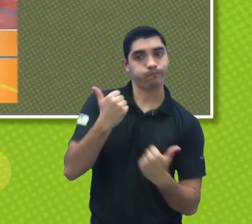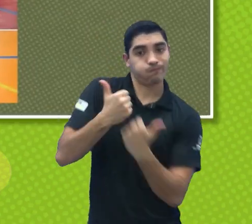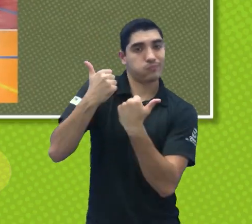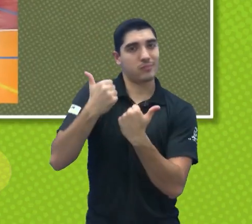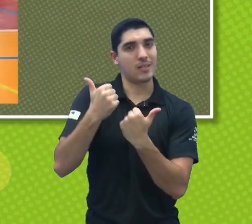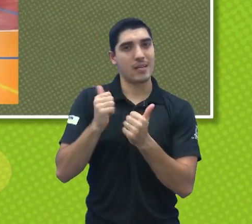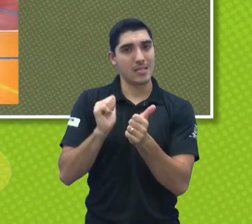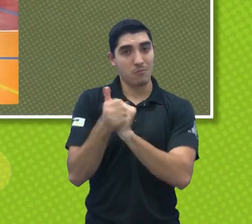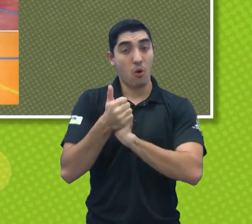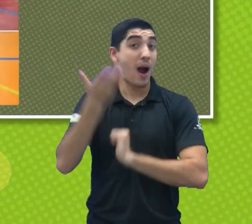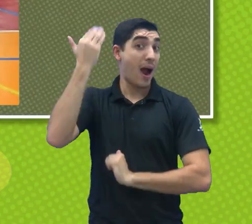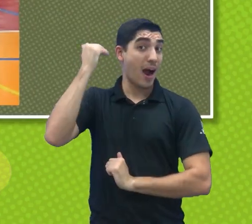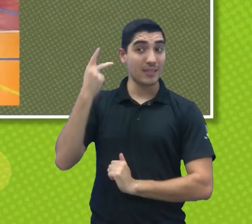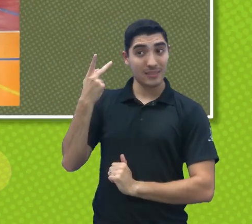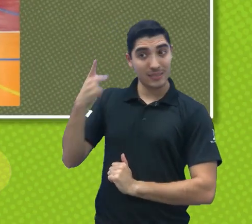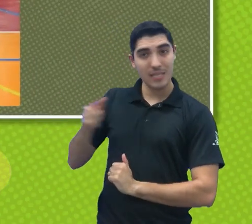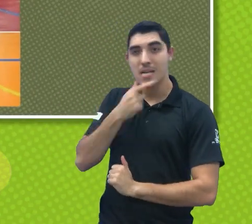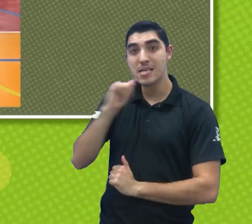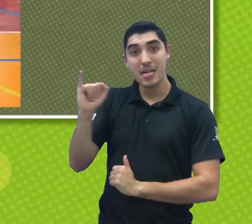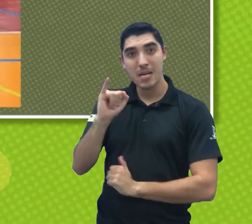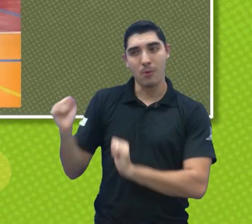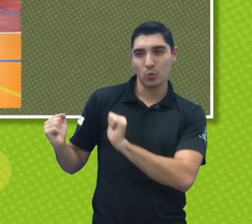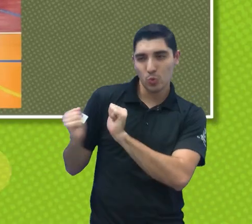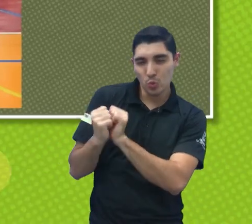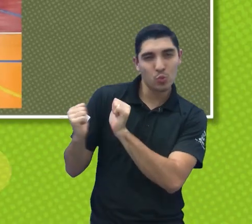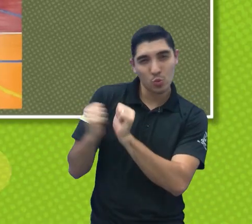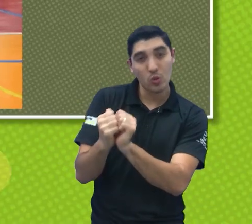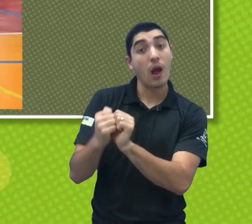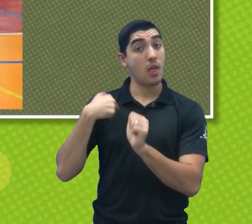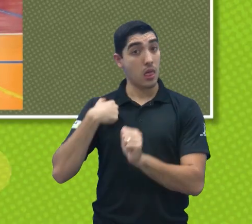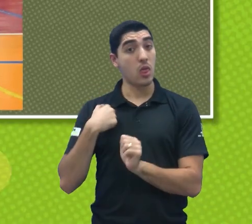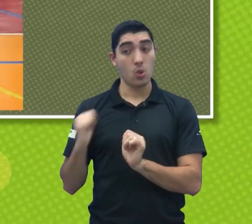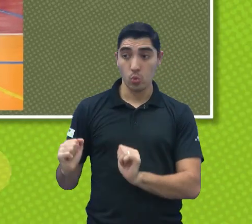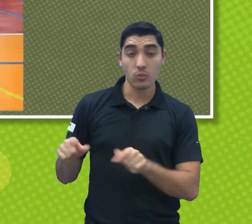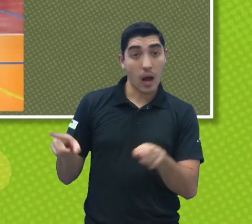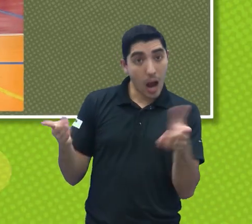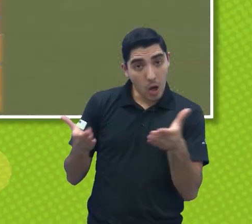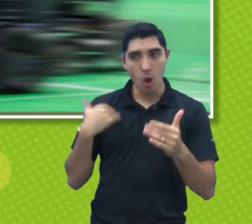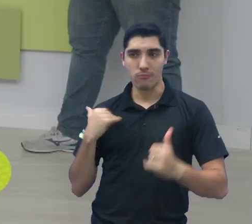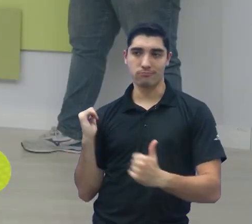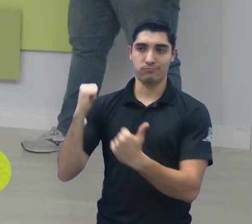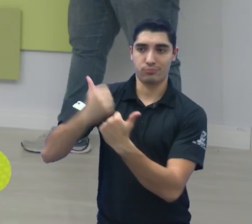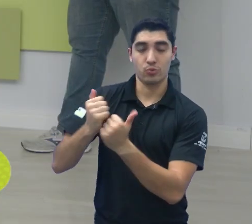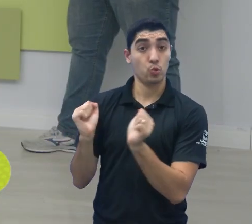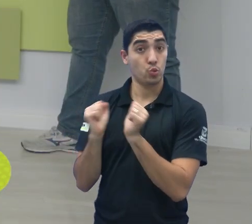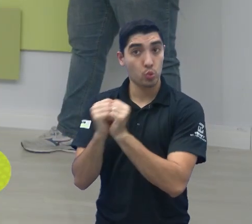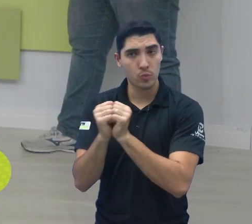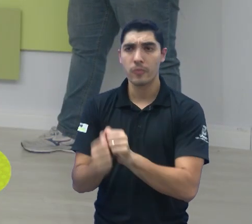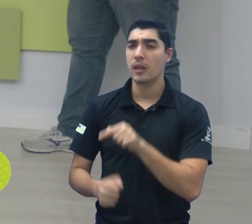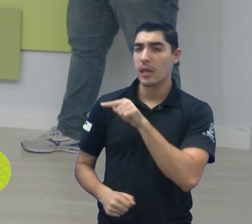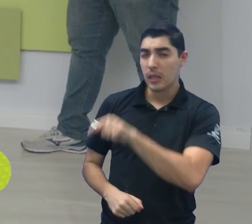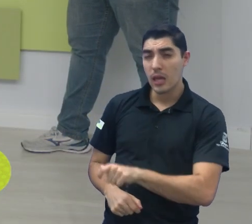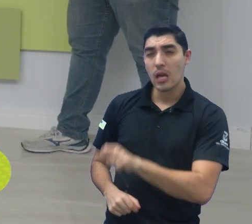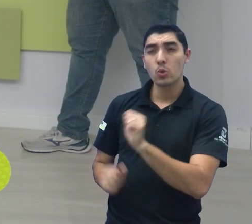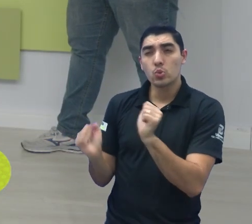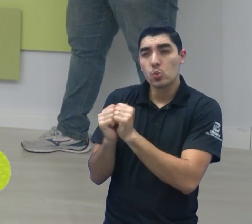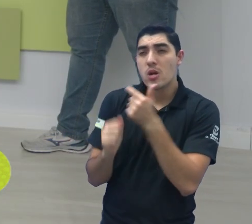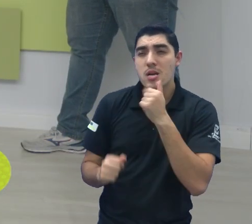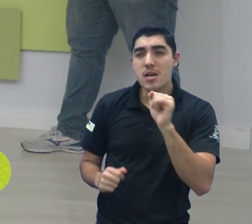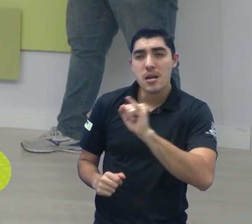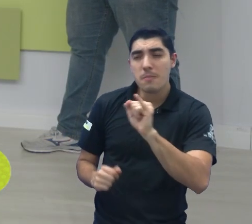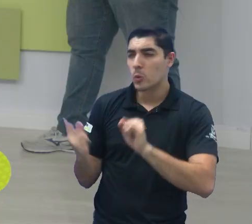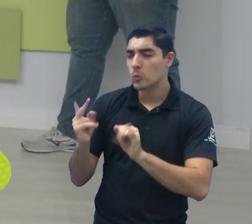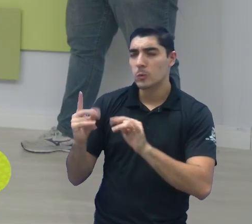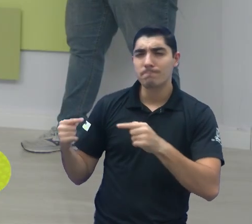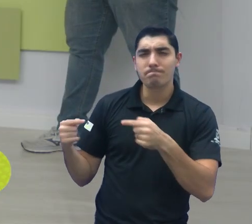o irmão fazia. Eu jogo com ele, auxiliando ele nos movimentos do jogo, né? E substituir o irmão dele, que ele tinha uma ligação muito grande com o irmão, não é fácil, não, né?